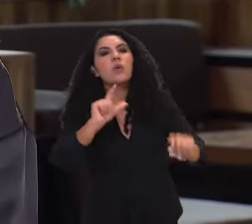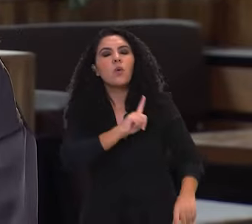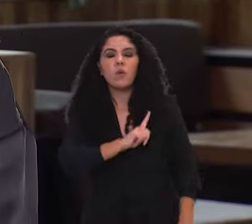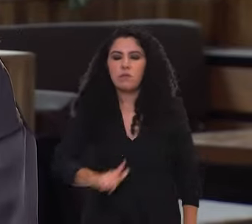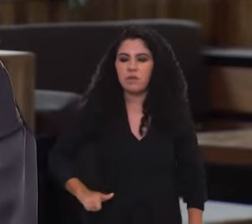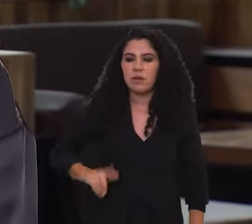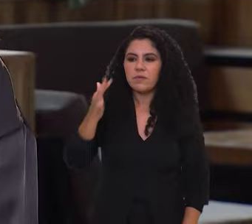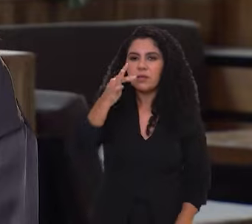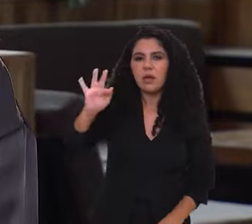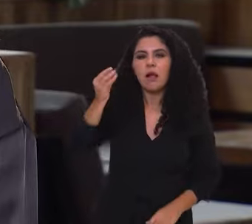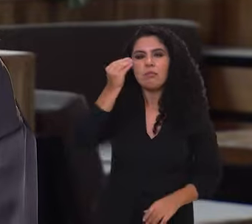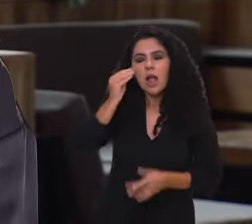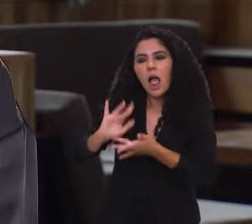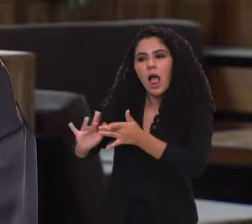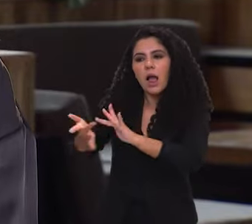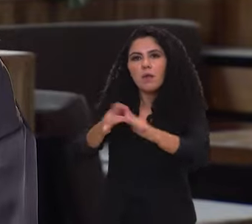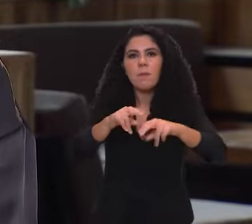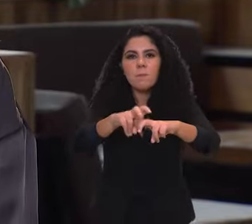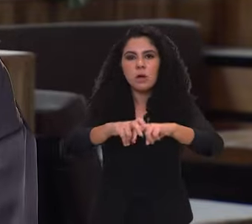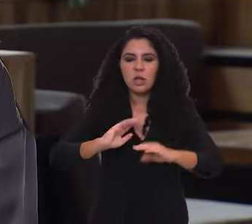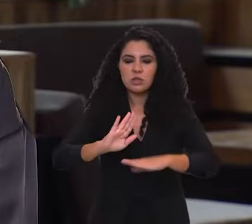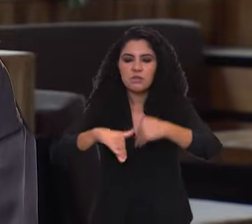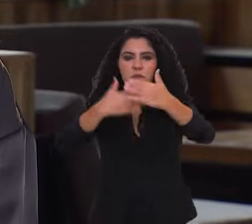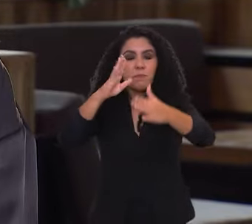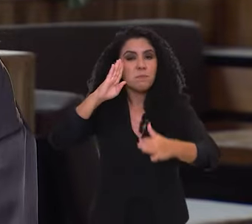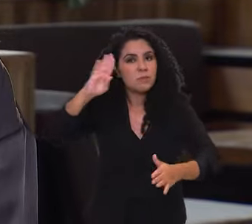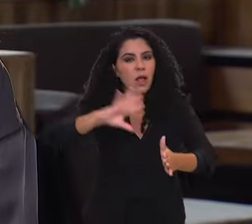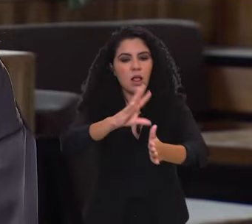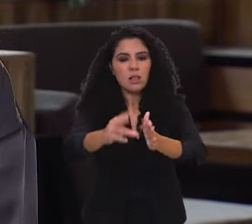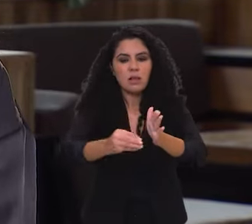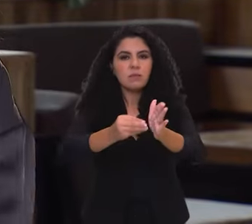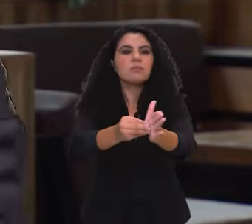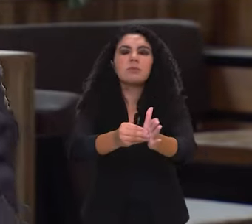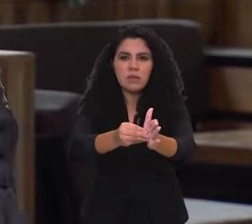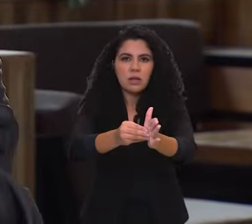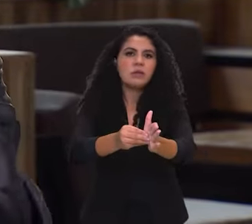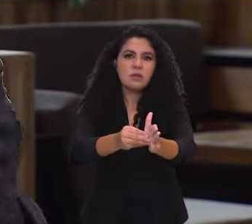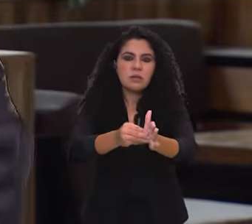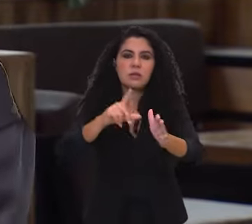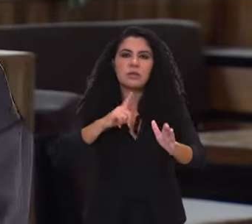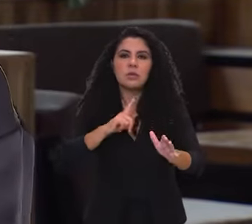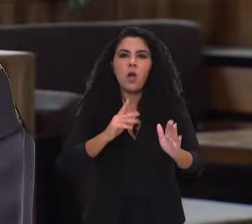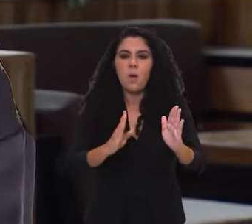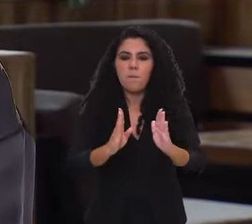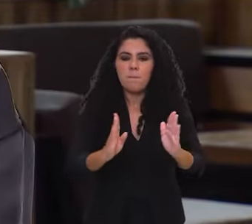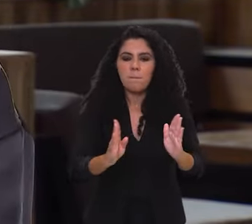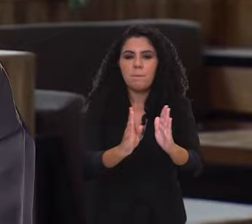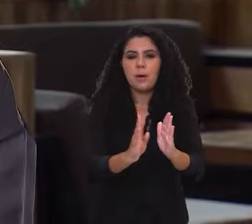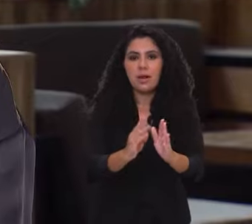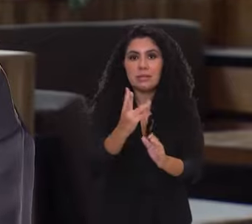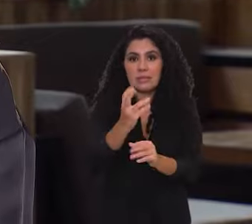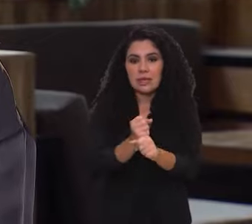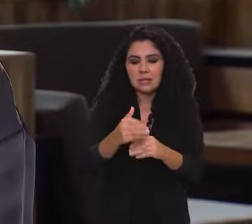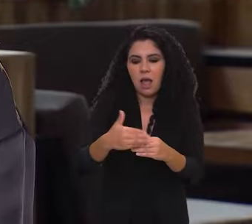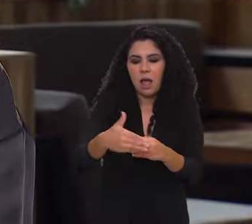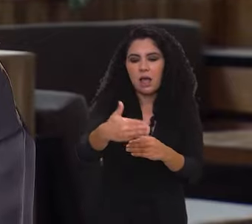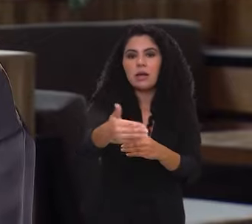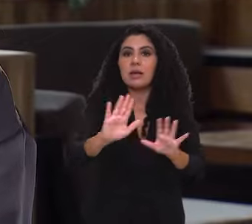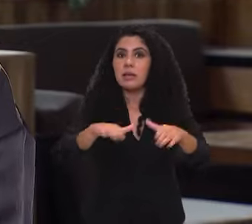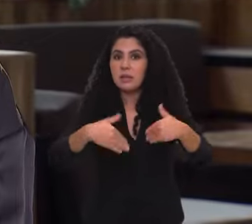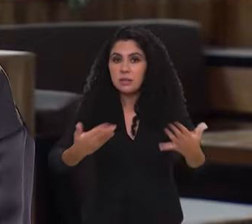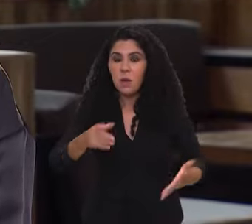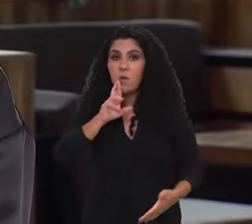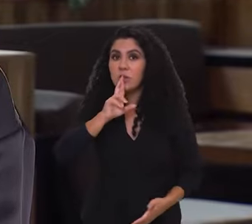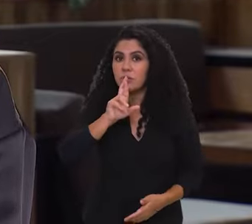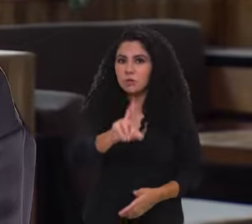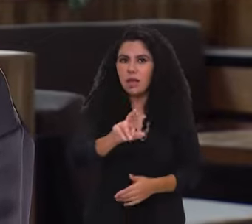que o governo federal vem articulando em torno do desenvolvimento da Amazônia no horizonte aí de mais curto prazo, de 3 anos de duração.